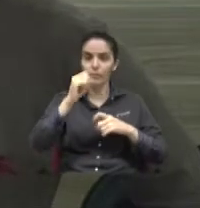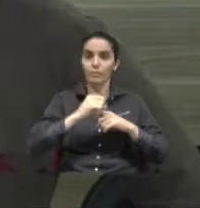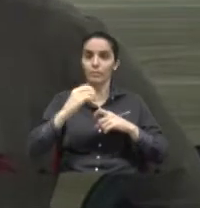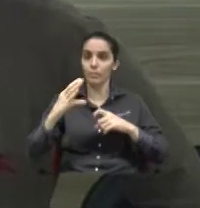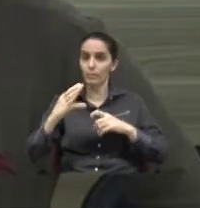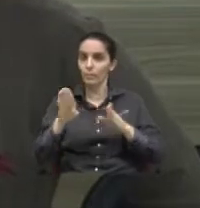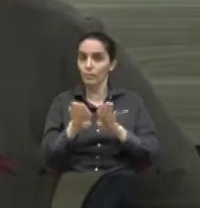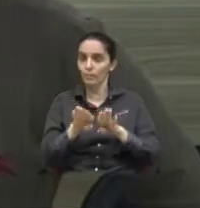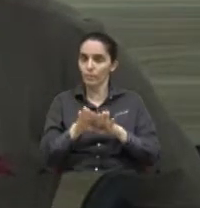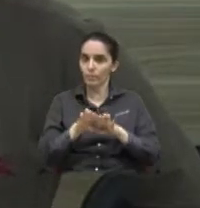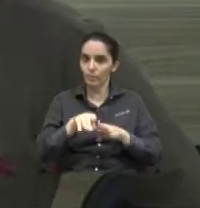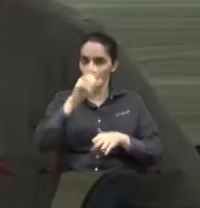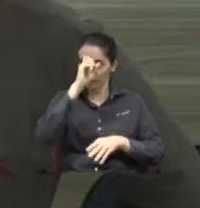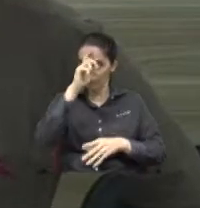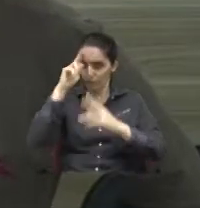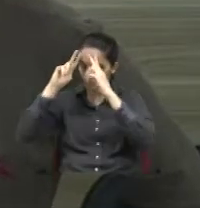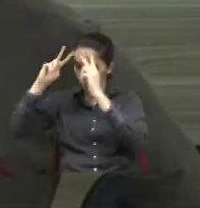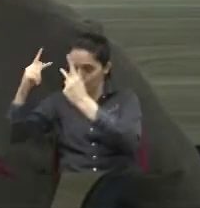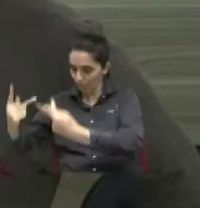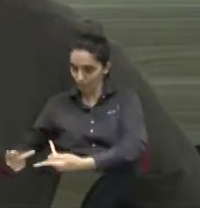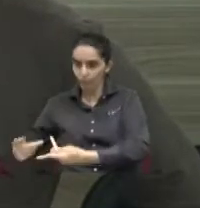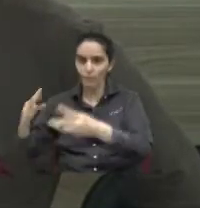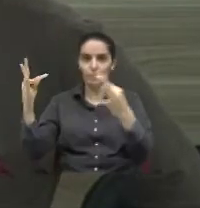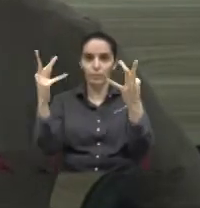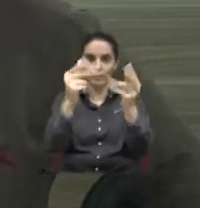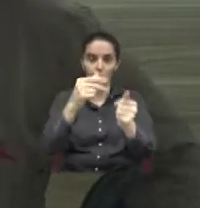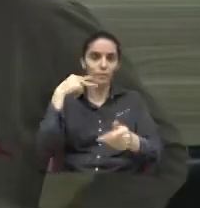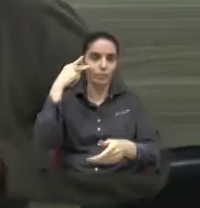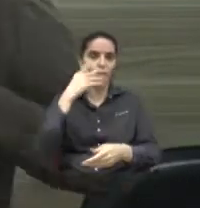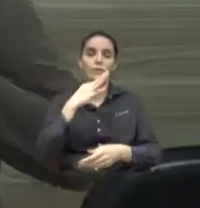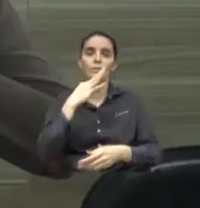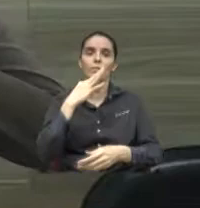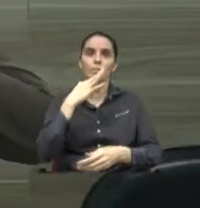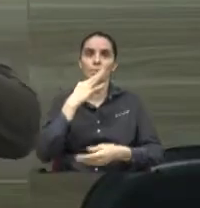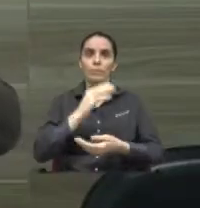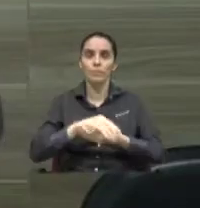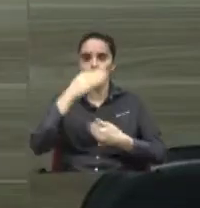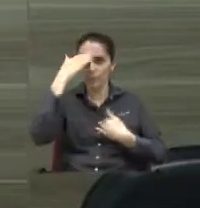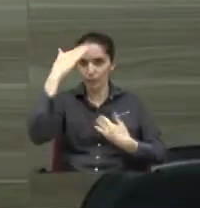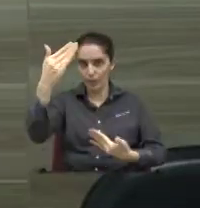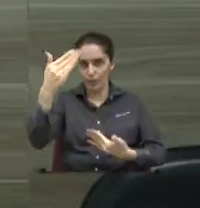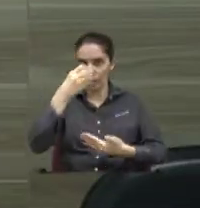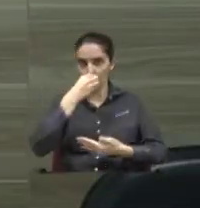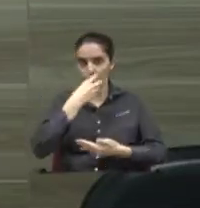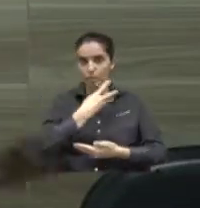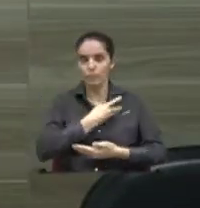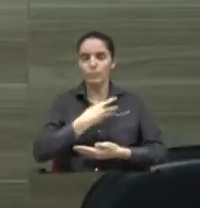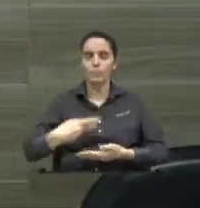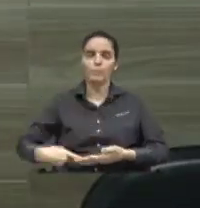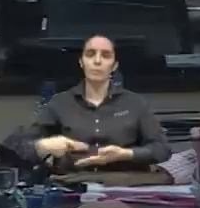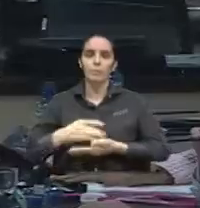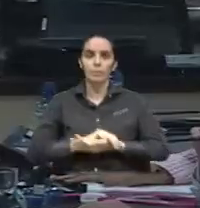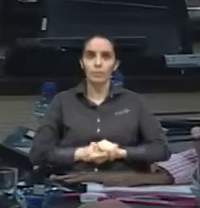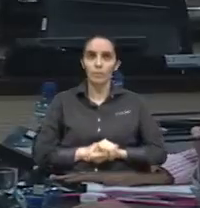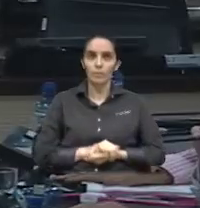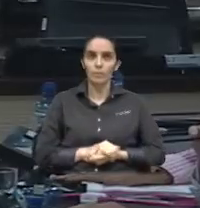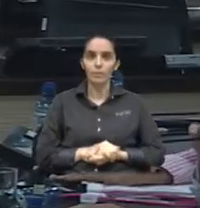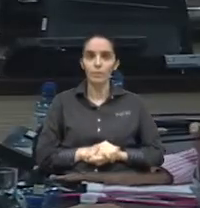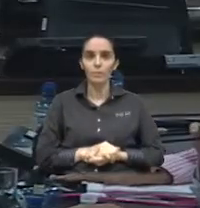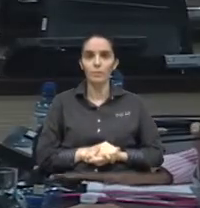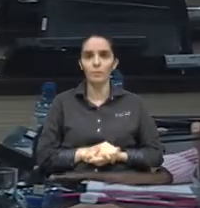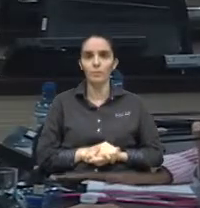humanitária. Então, é somente para conhecimento de todos os vereadores e vereadoras. Muito obrigada, senhor presidente. Questão de